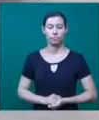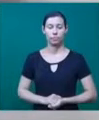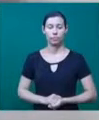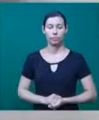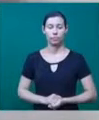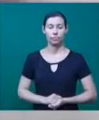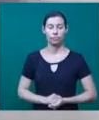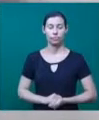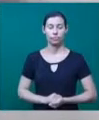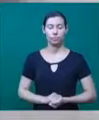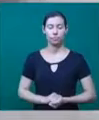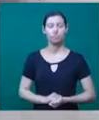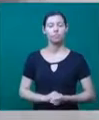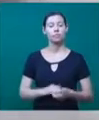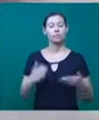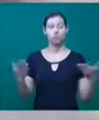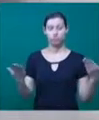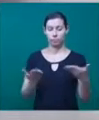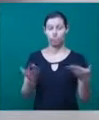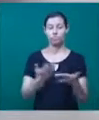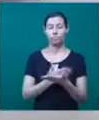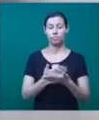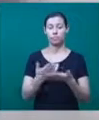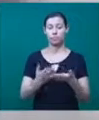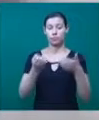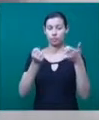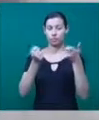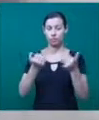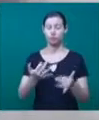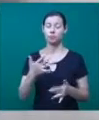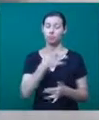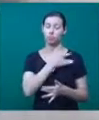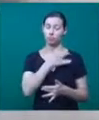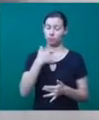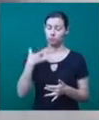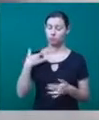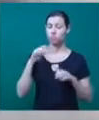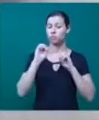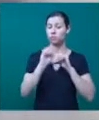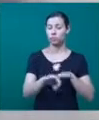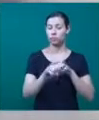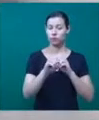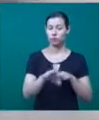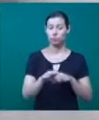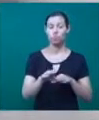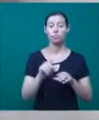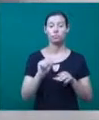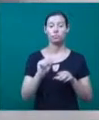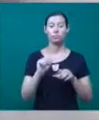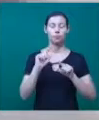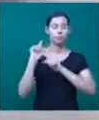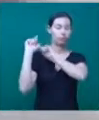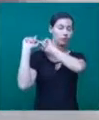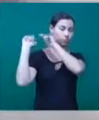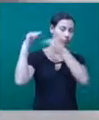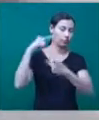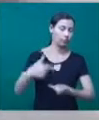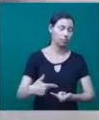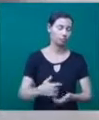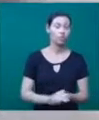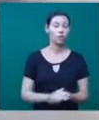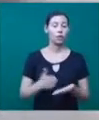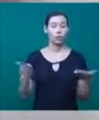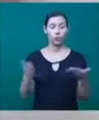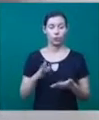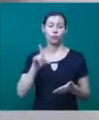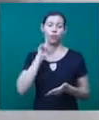A gente começa o nosso TV Notícias de hoje não falando sobre saúde ou educação, mas de tradição. É isso mesmo, hoje,